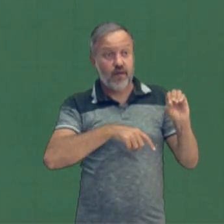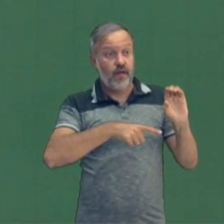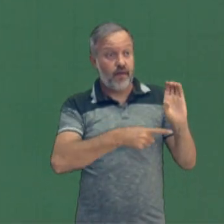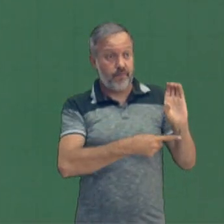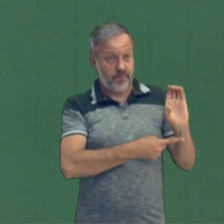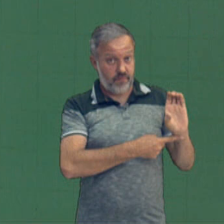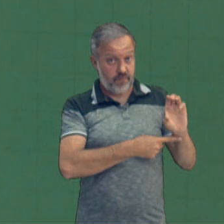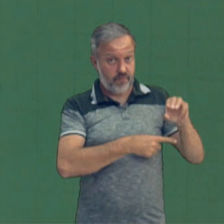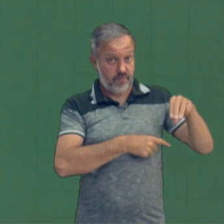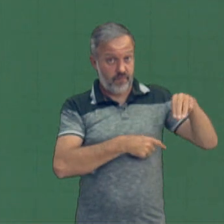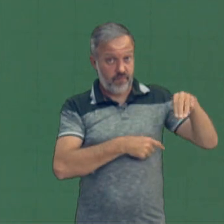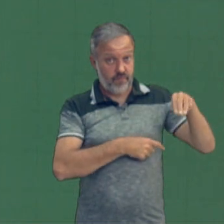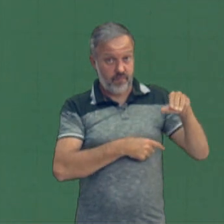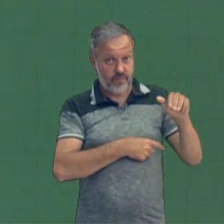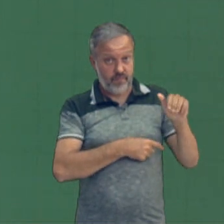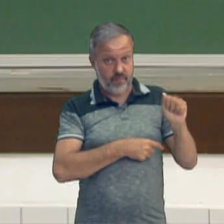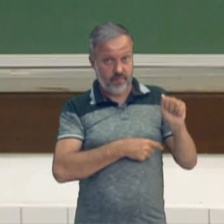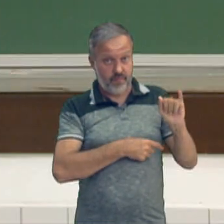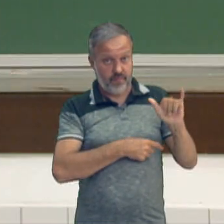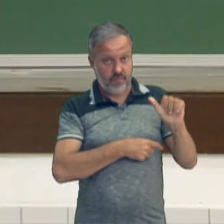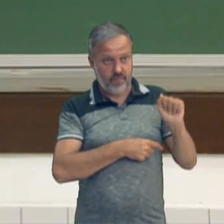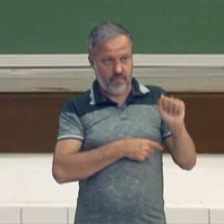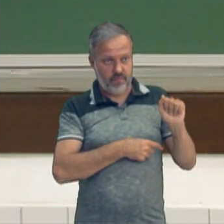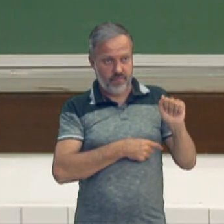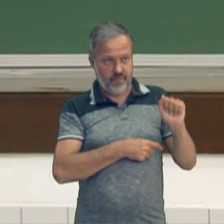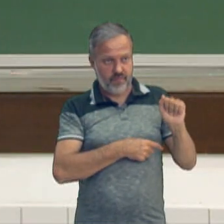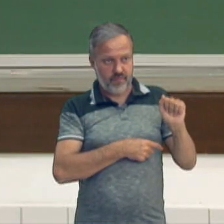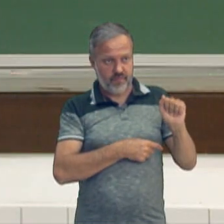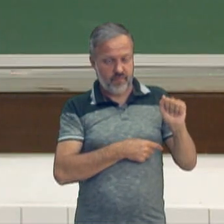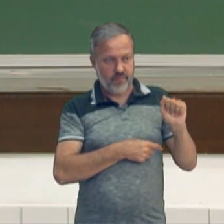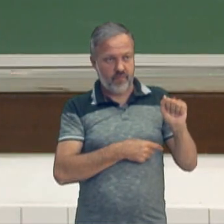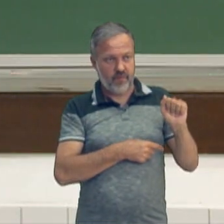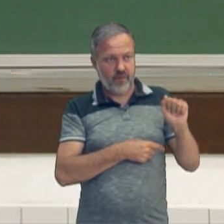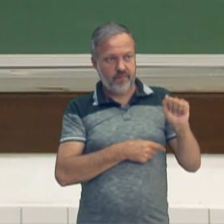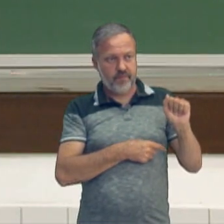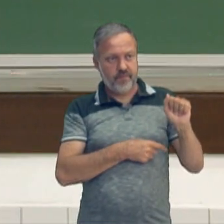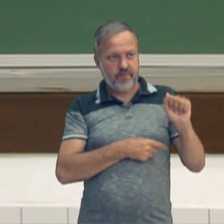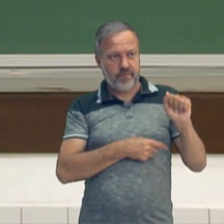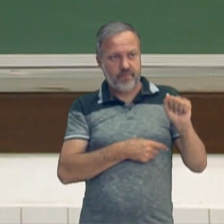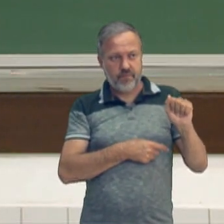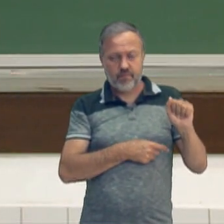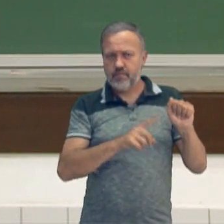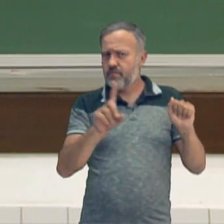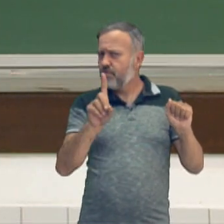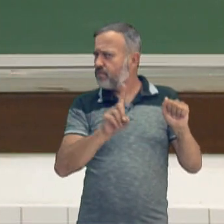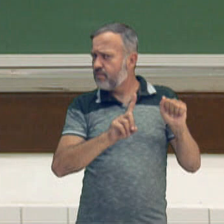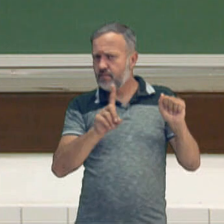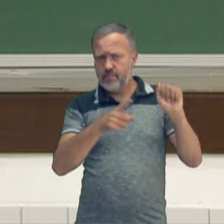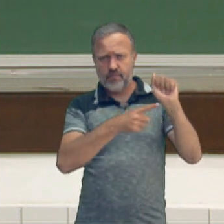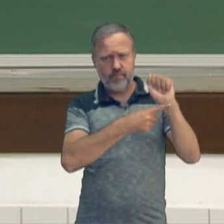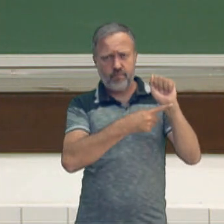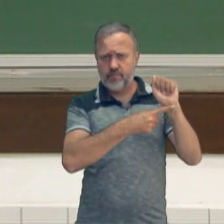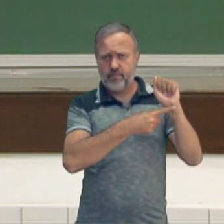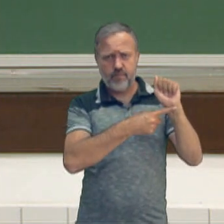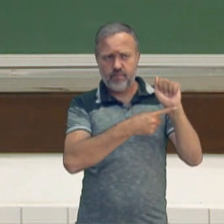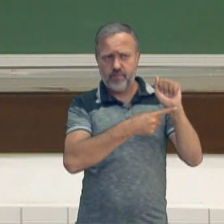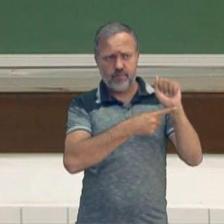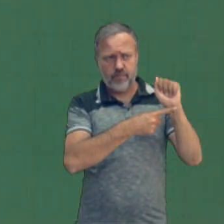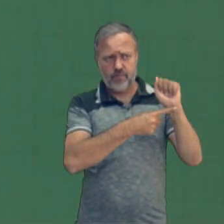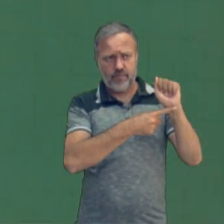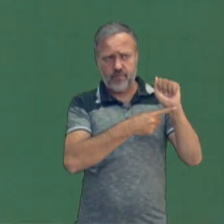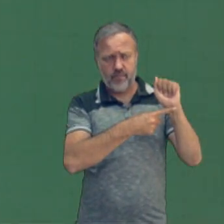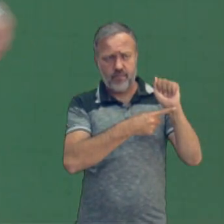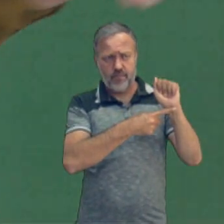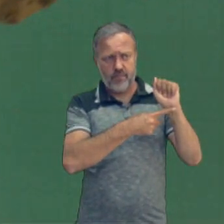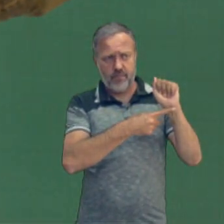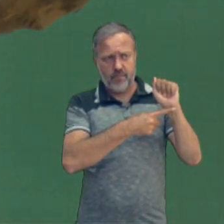escolheu? Será que você acertou? Então vamos lá. Seria o egípcio? Não. Não se fala nisso